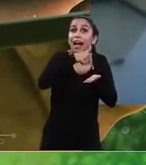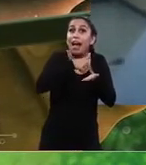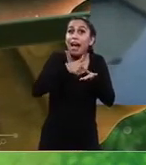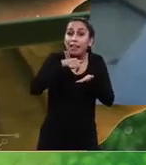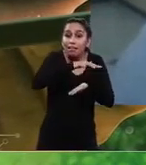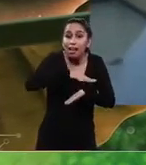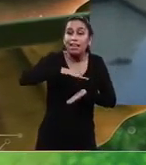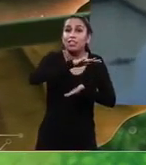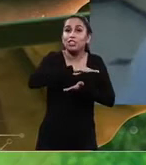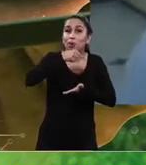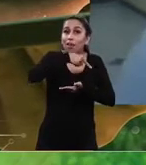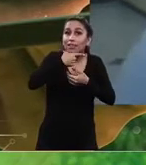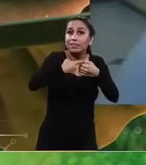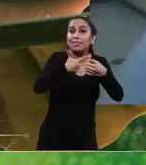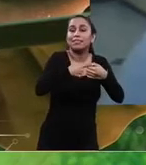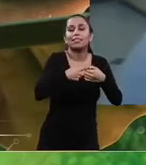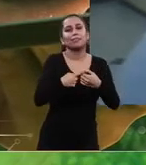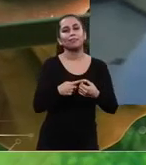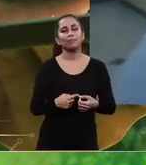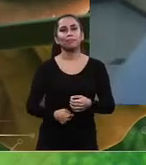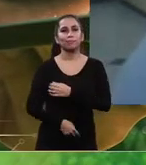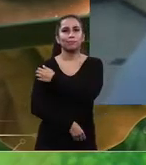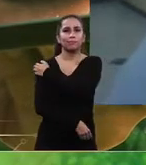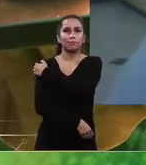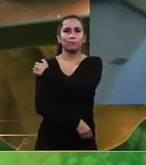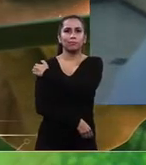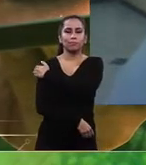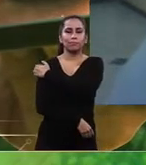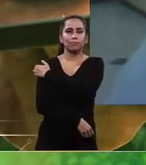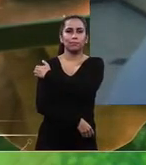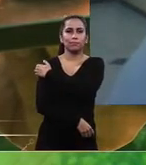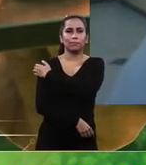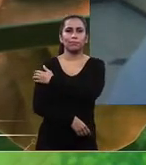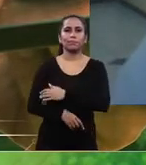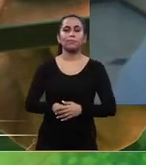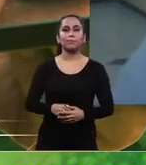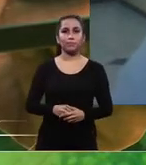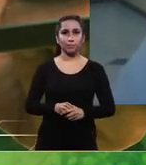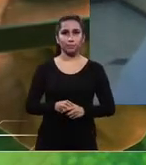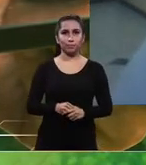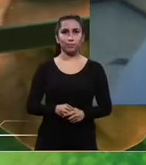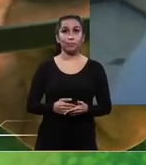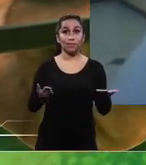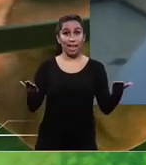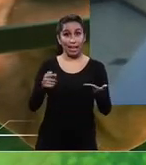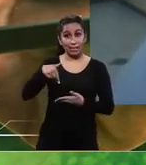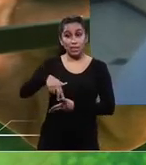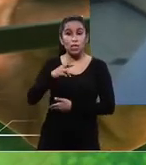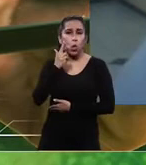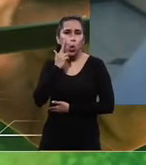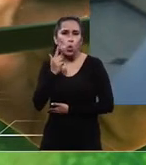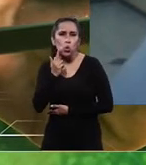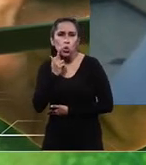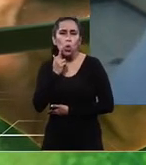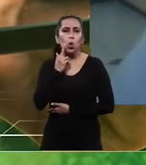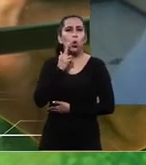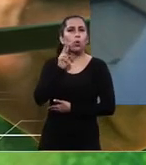Amazônia. Aqui em Rondônia e Mato Grosso, já tem uma plantação